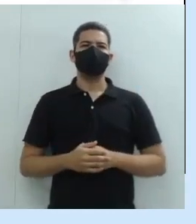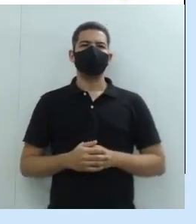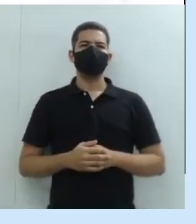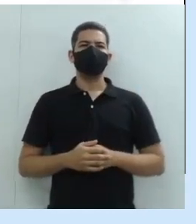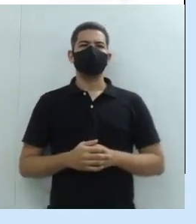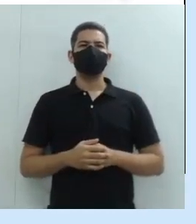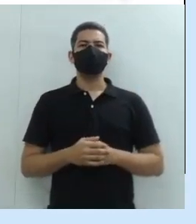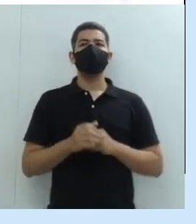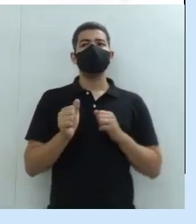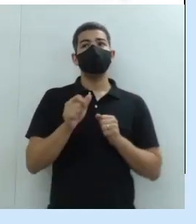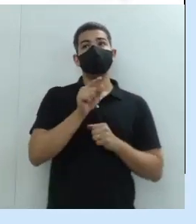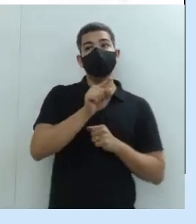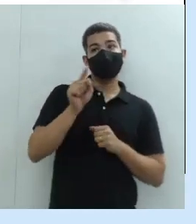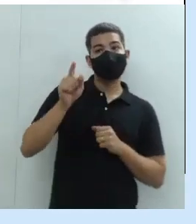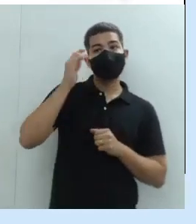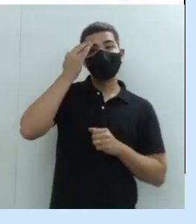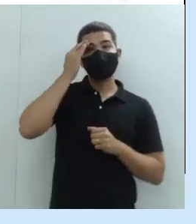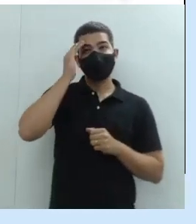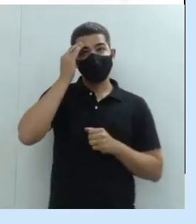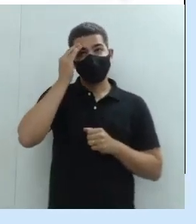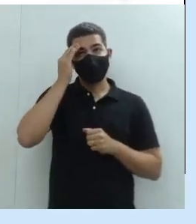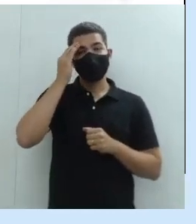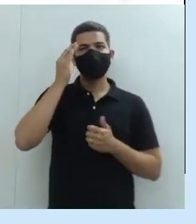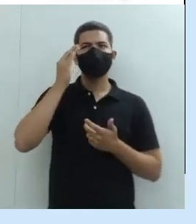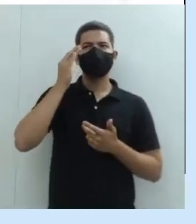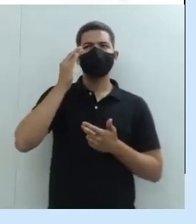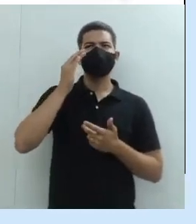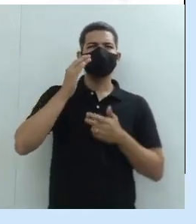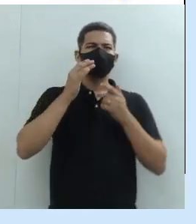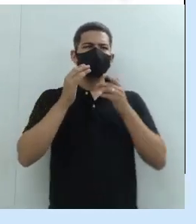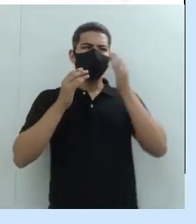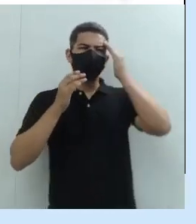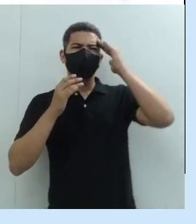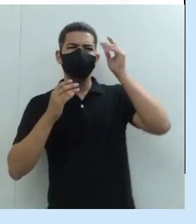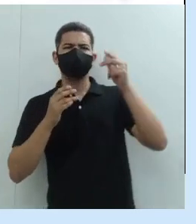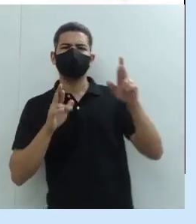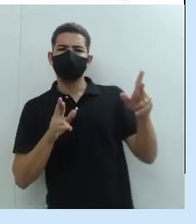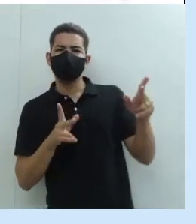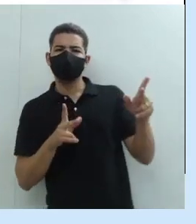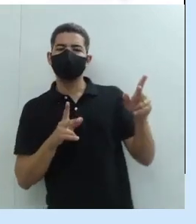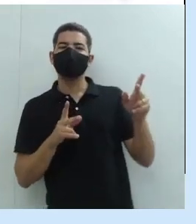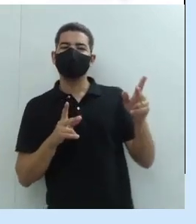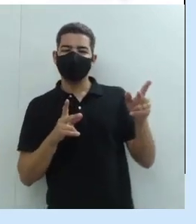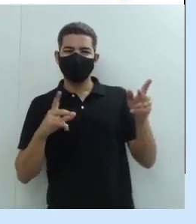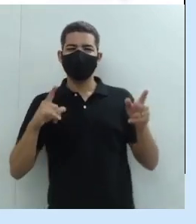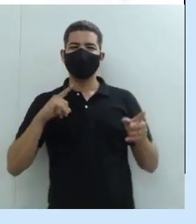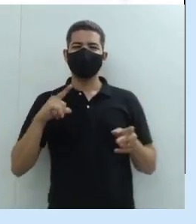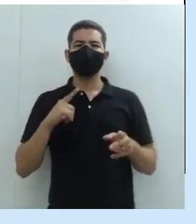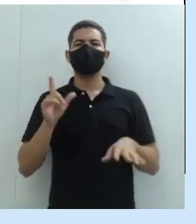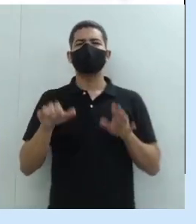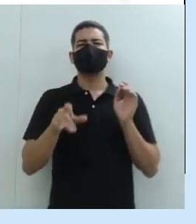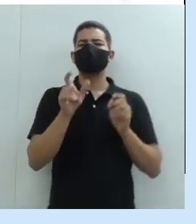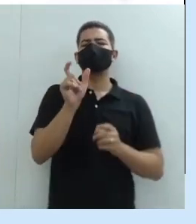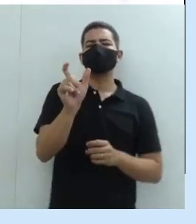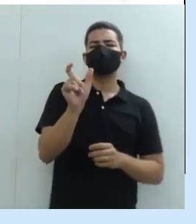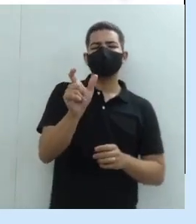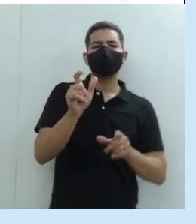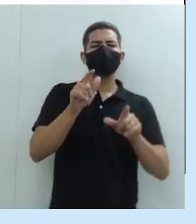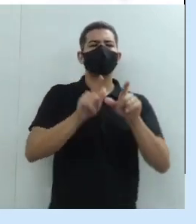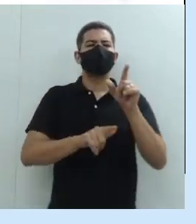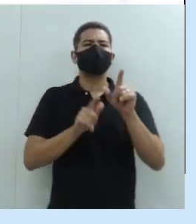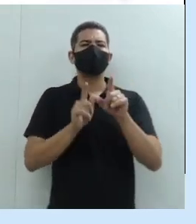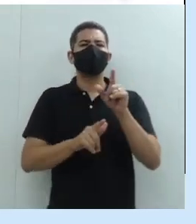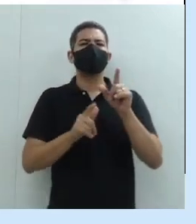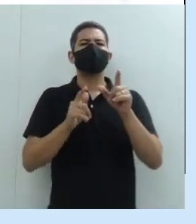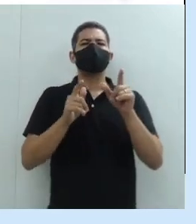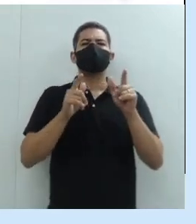possível. Ou seja, é o duplo sentido. Muitas vezes a gente usa uma expressão, uma palavra no dia a